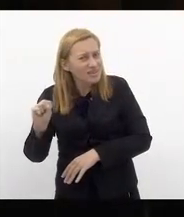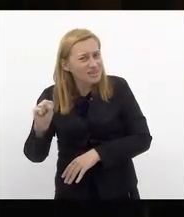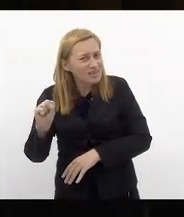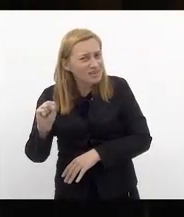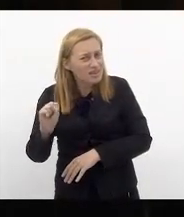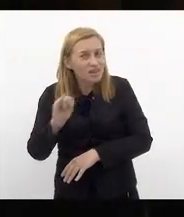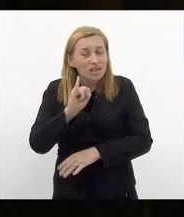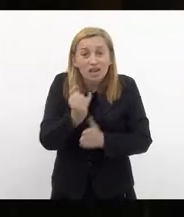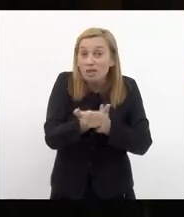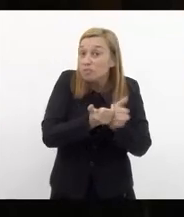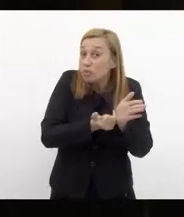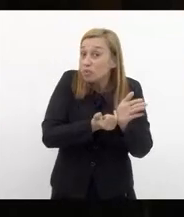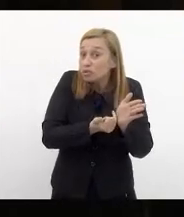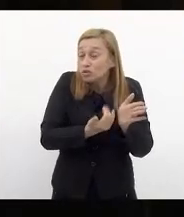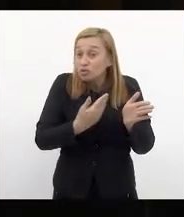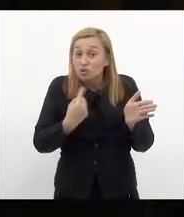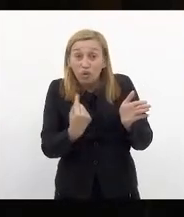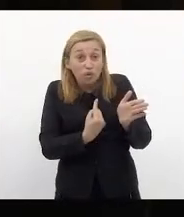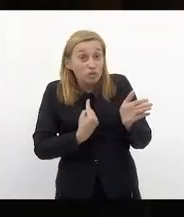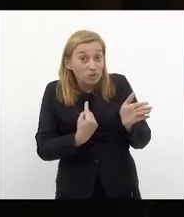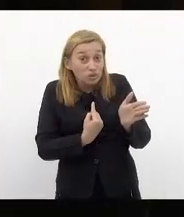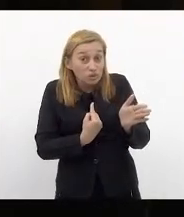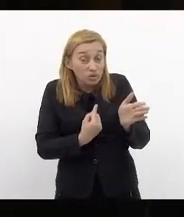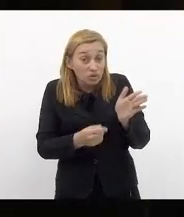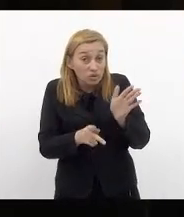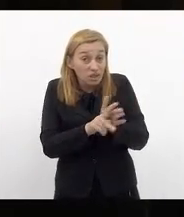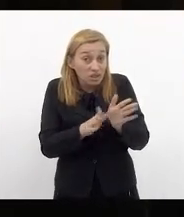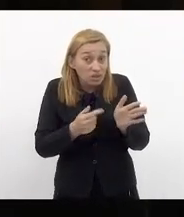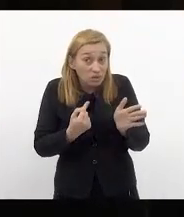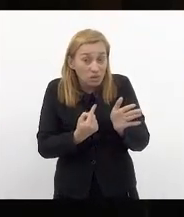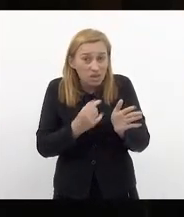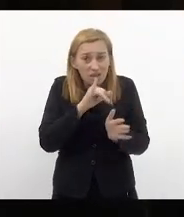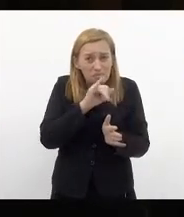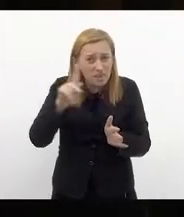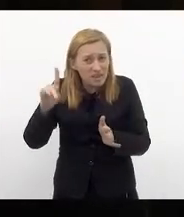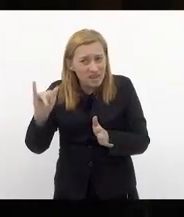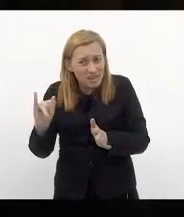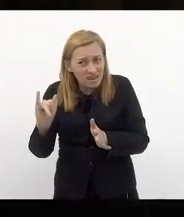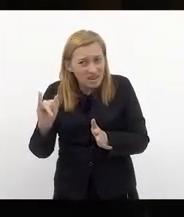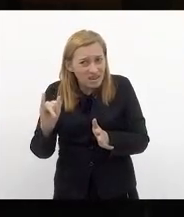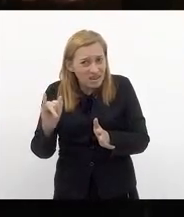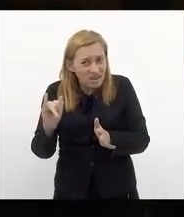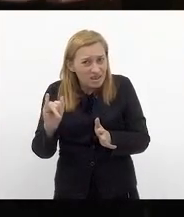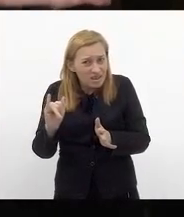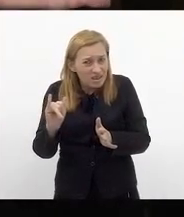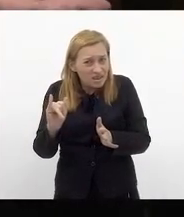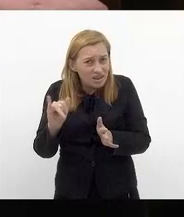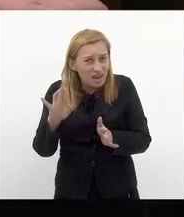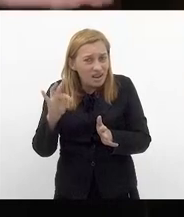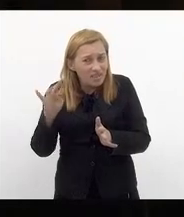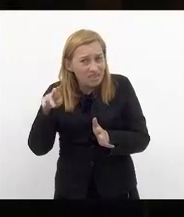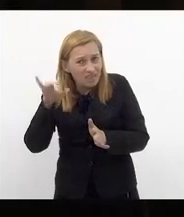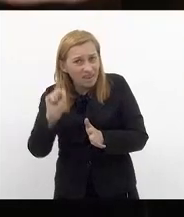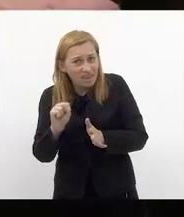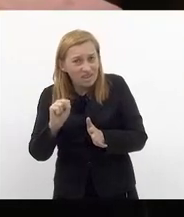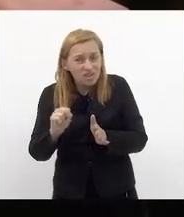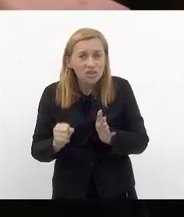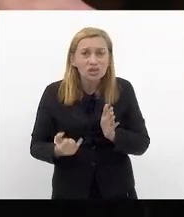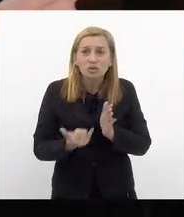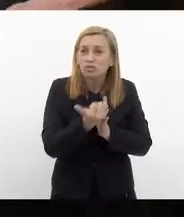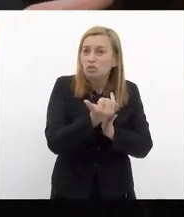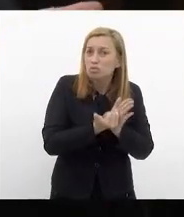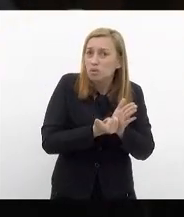um imposto nosso, o IPI, as receitas provenientes do imposto de